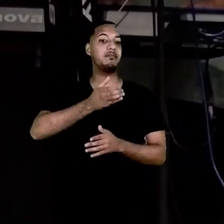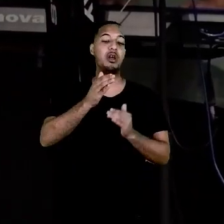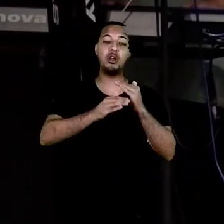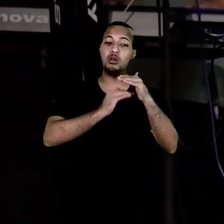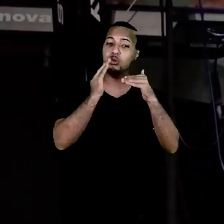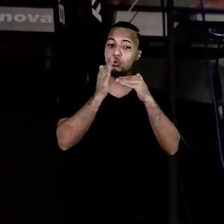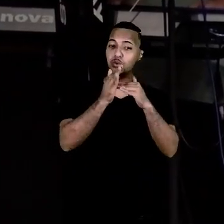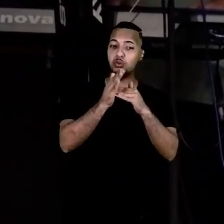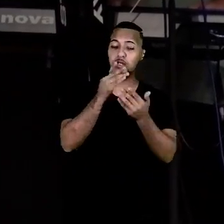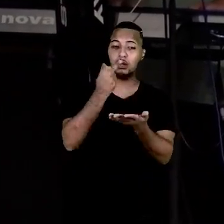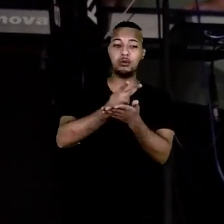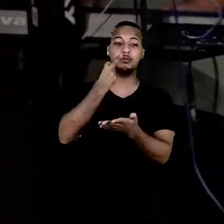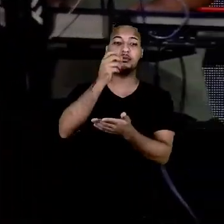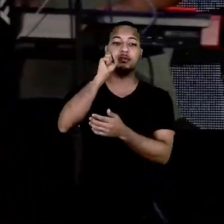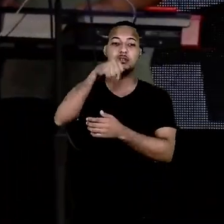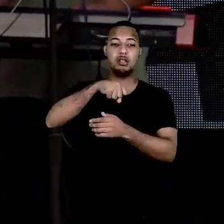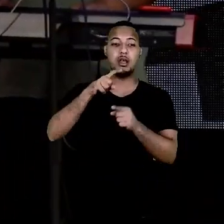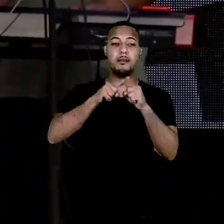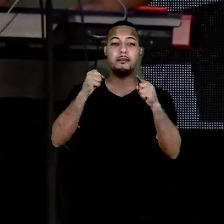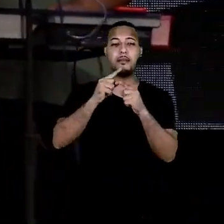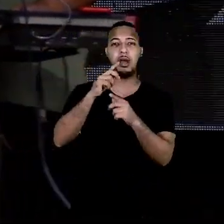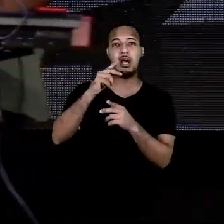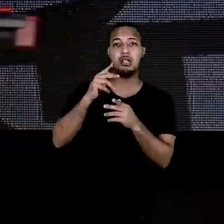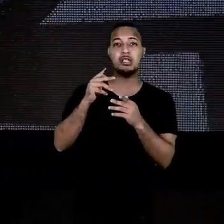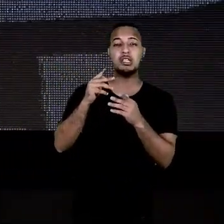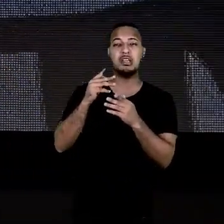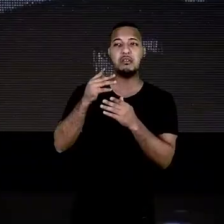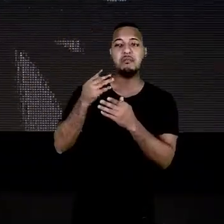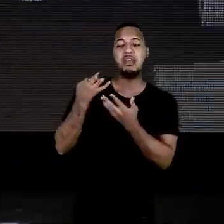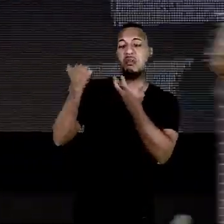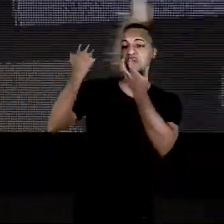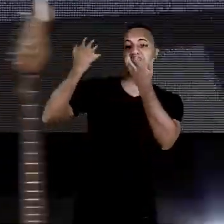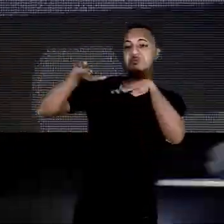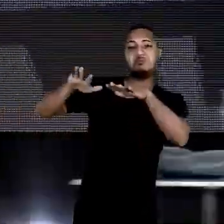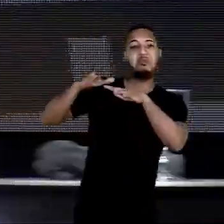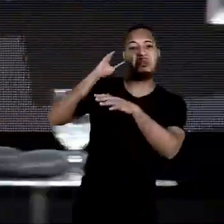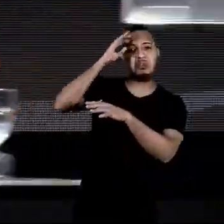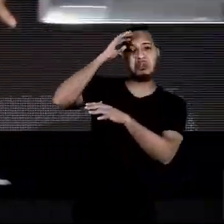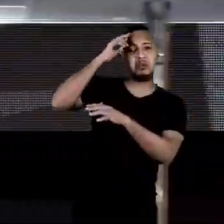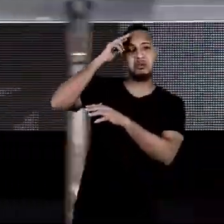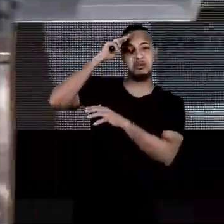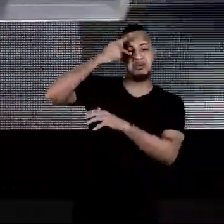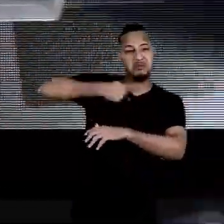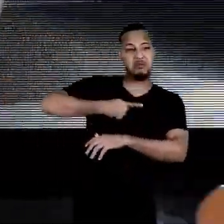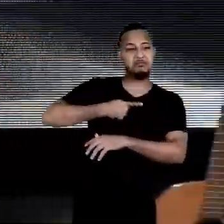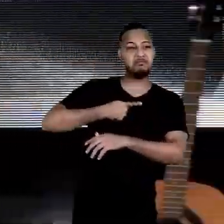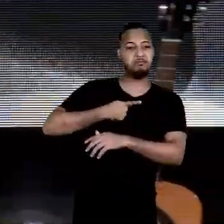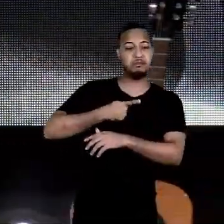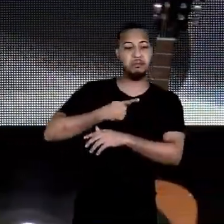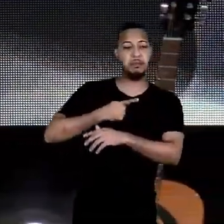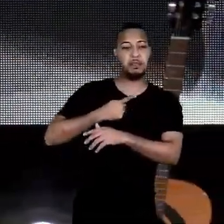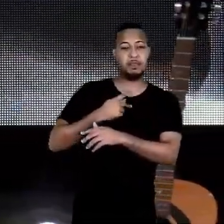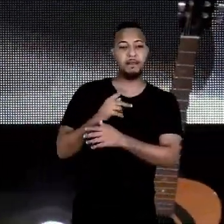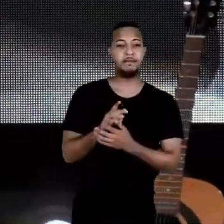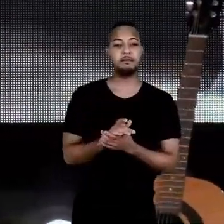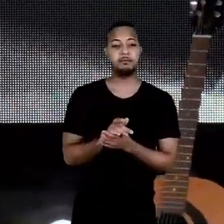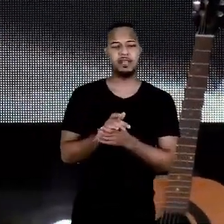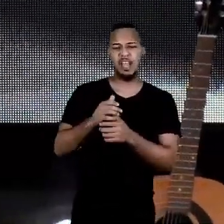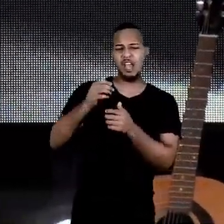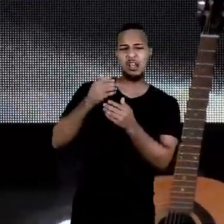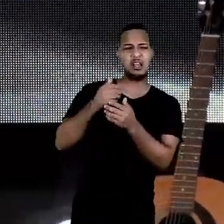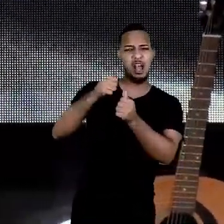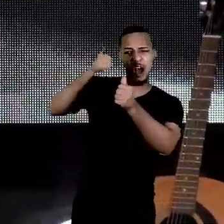acontecer. O problema é que Caim não deu ouvidos à voz de Deus. Por quê? Porque aqui ele identificou o problema, identificou.